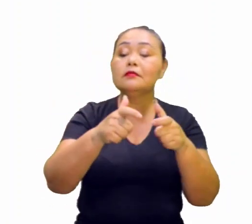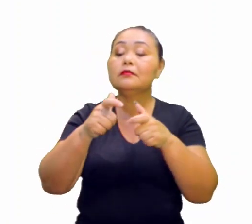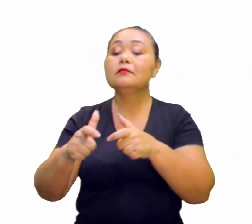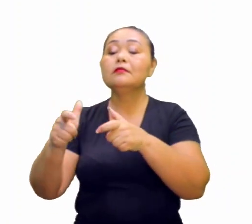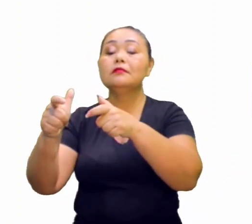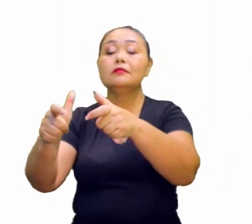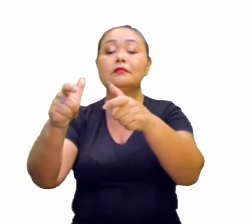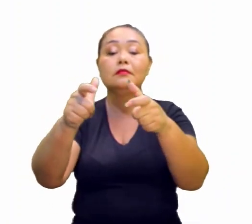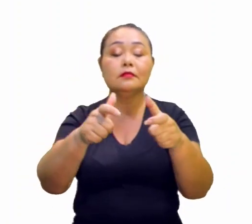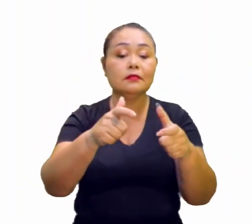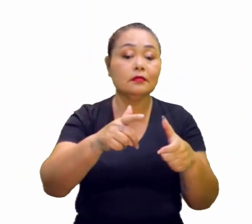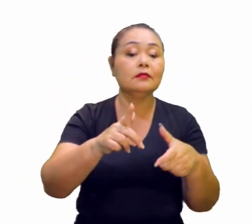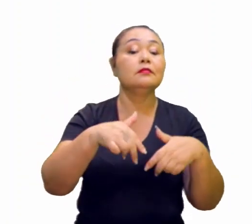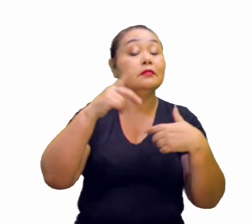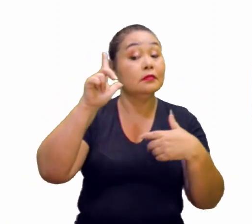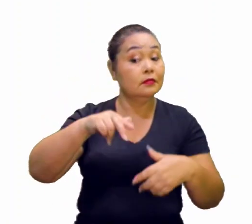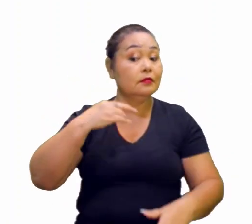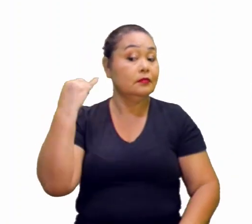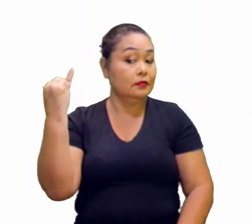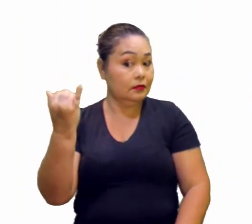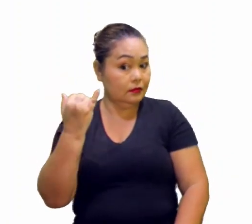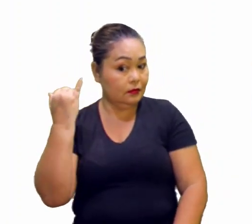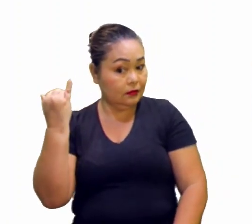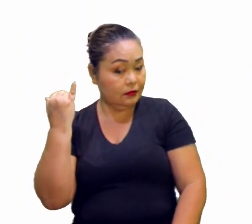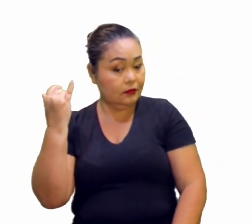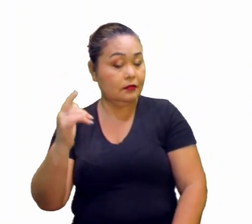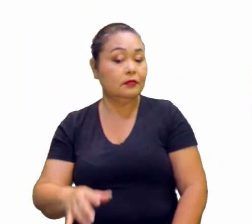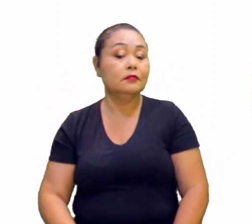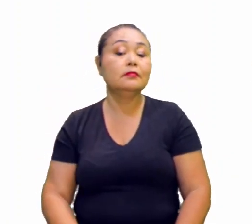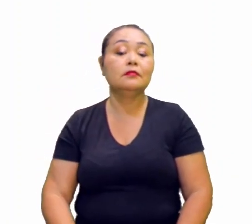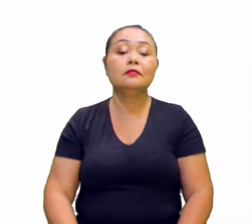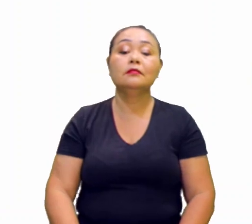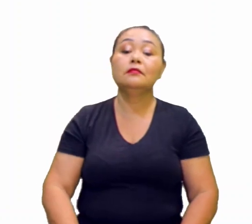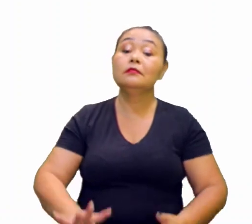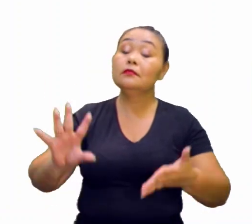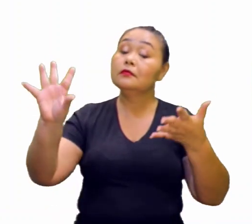implantação, muitíssimo importante, tá?